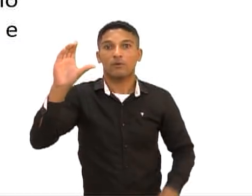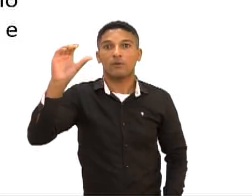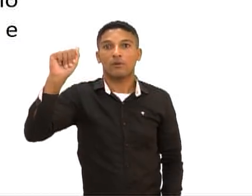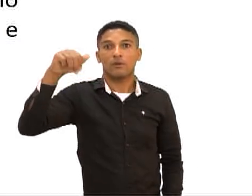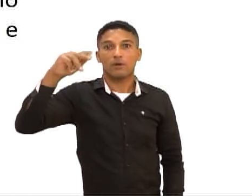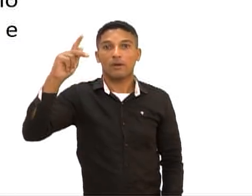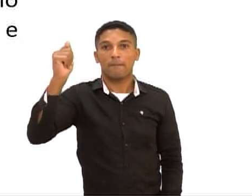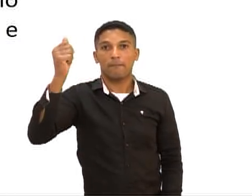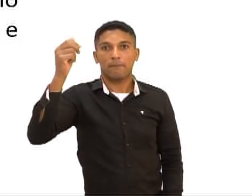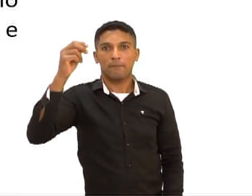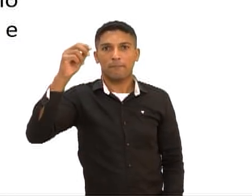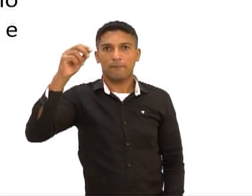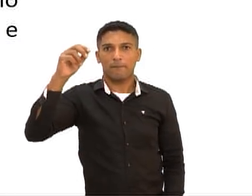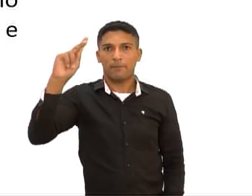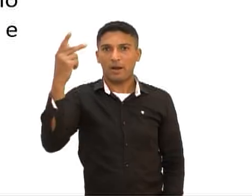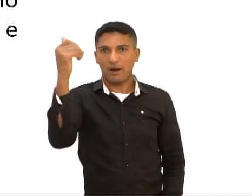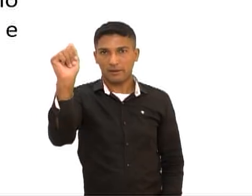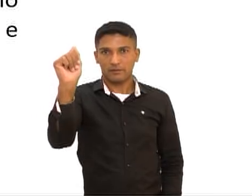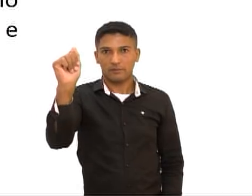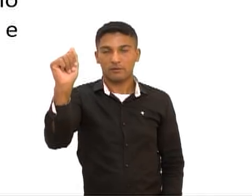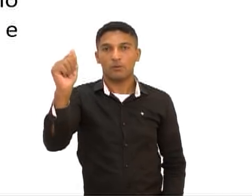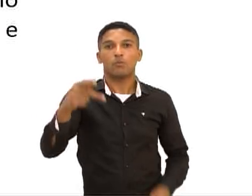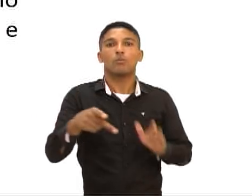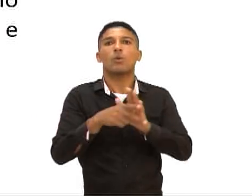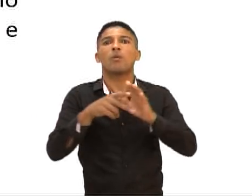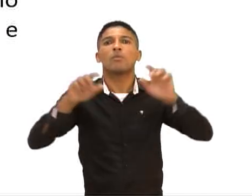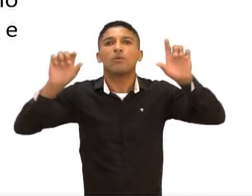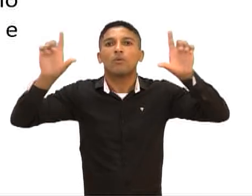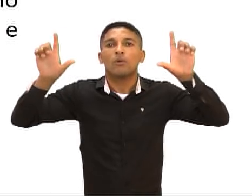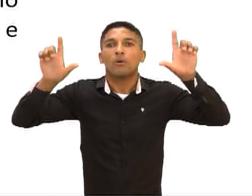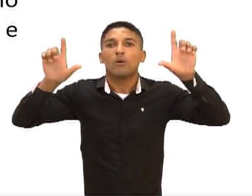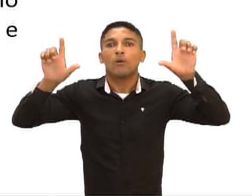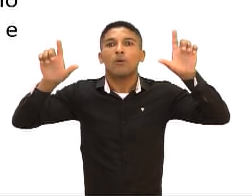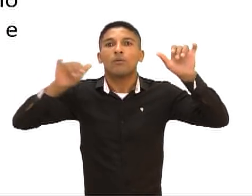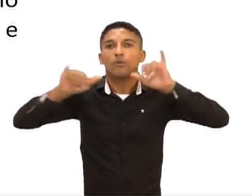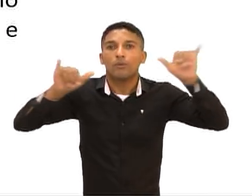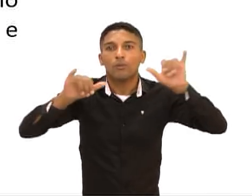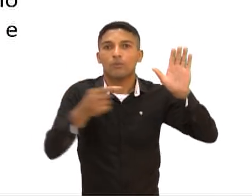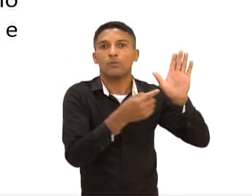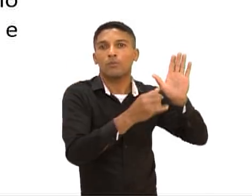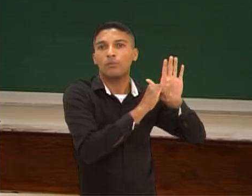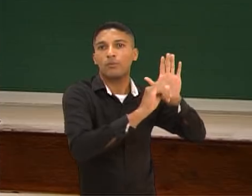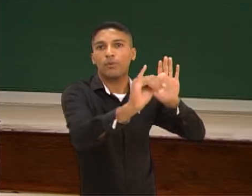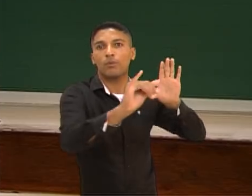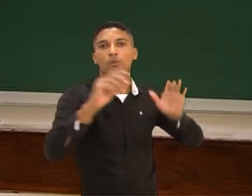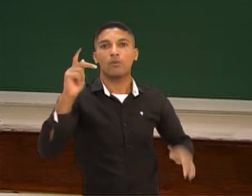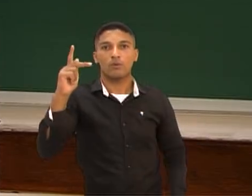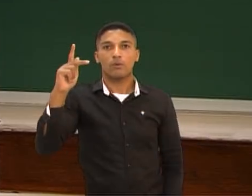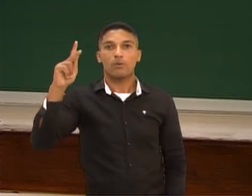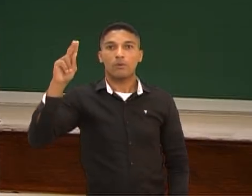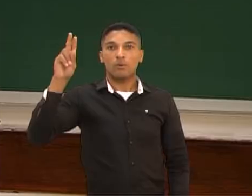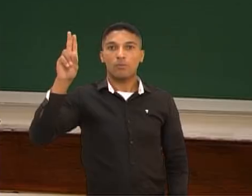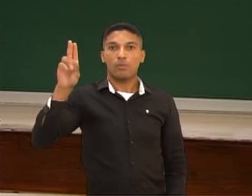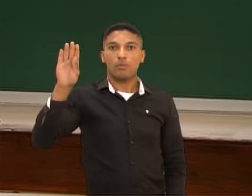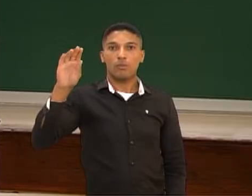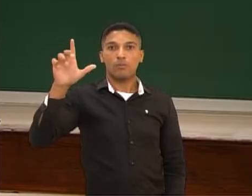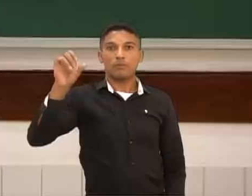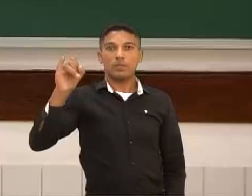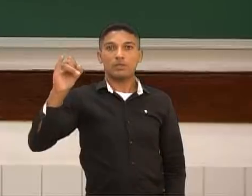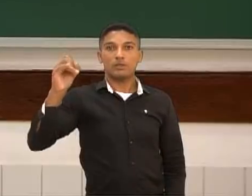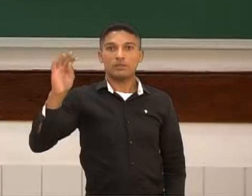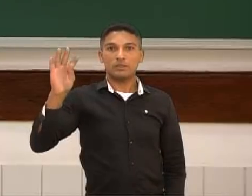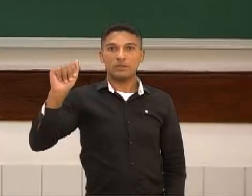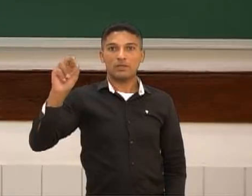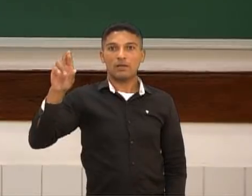algumas atividades de interpretação e de reconhecimento das diferentes formas de tratar uma informação na comparação dos textos de